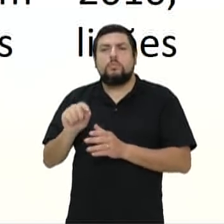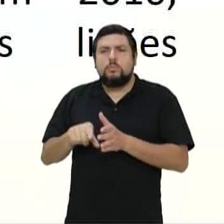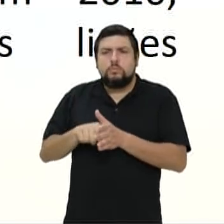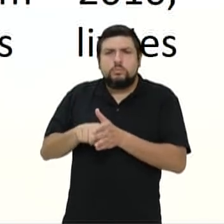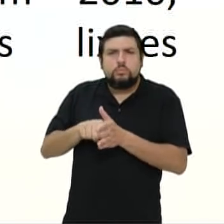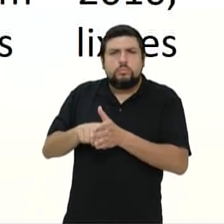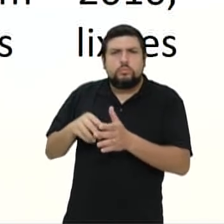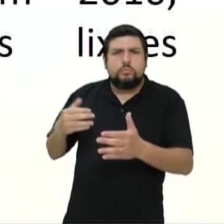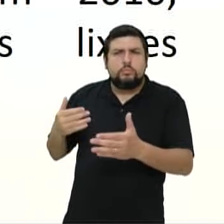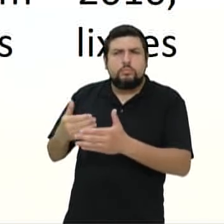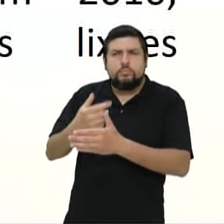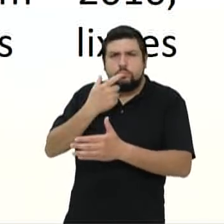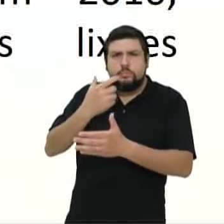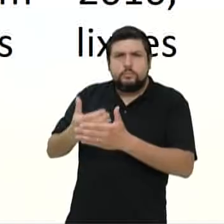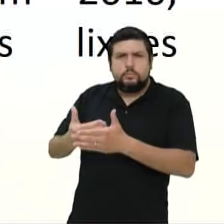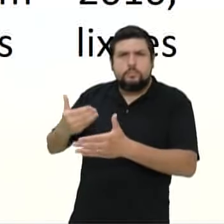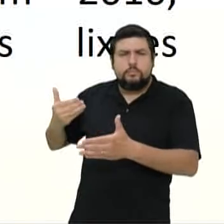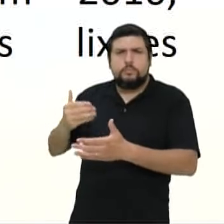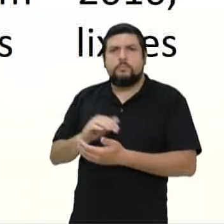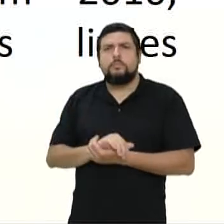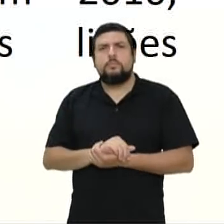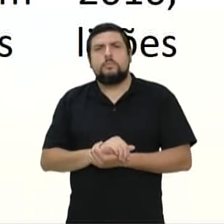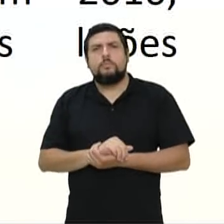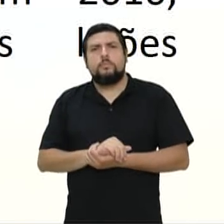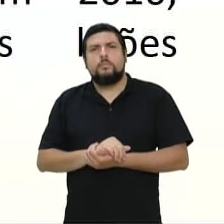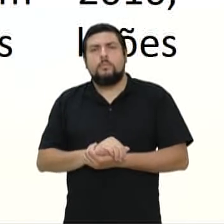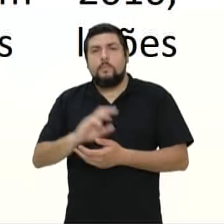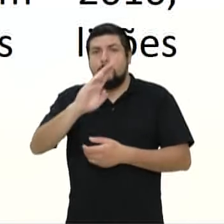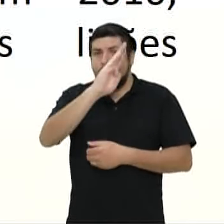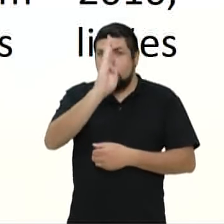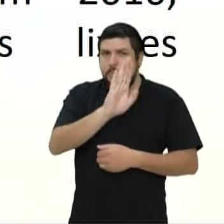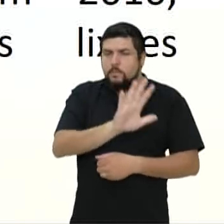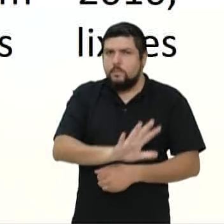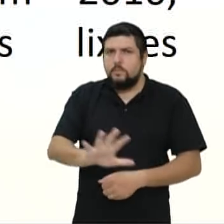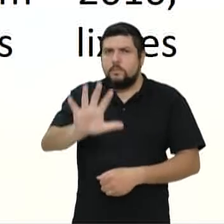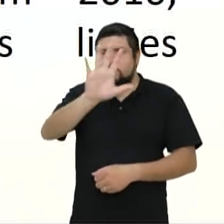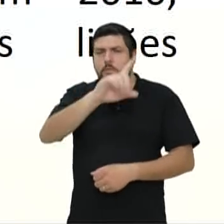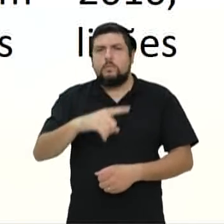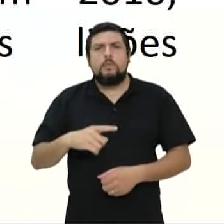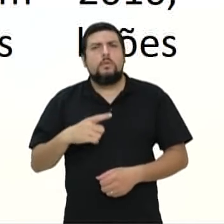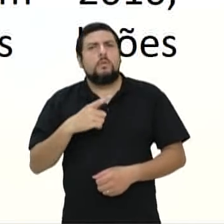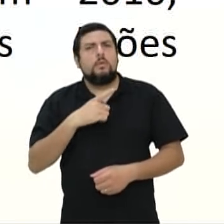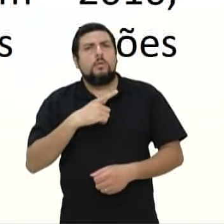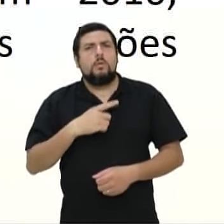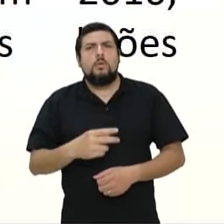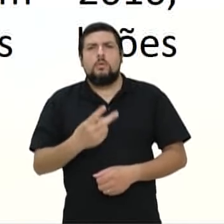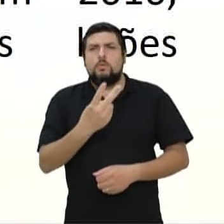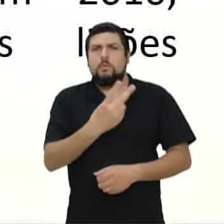disponíveis. No total, em todo o território nacional, existem